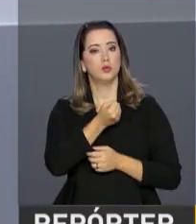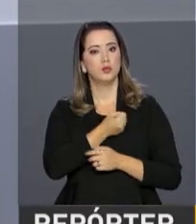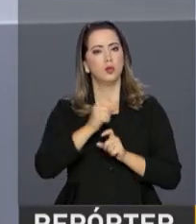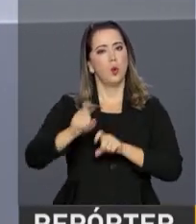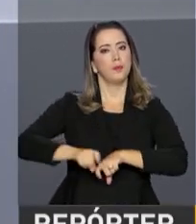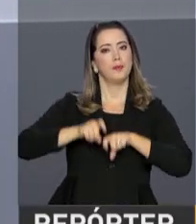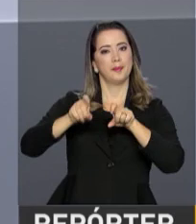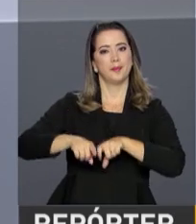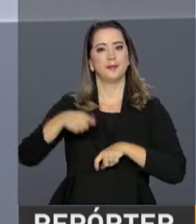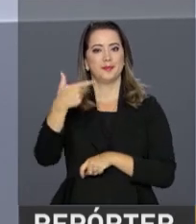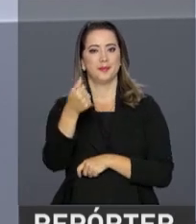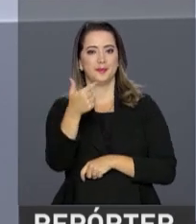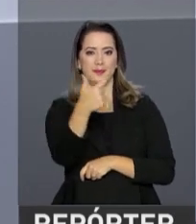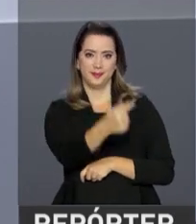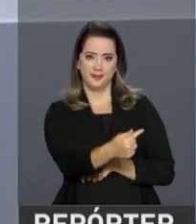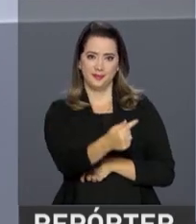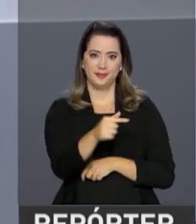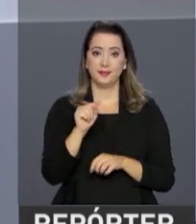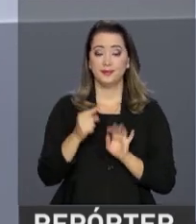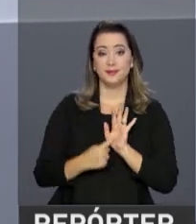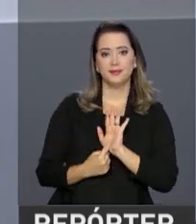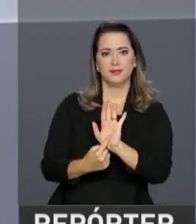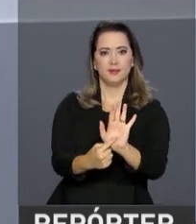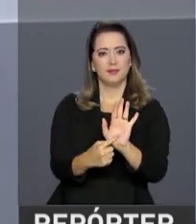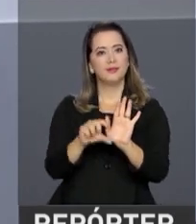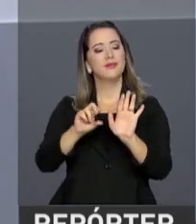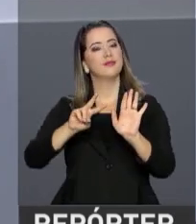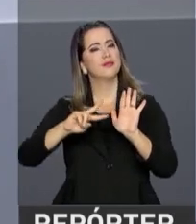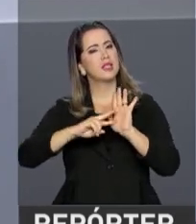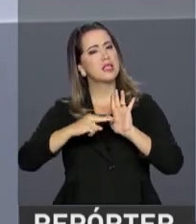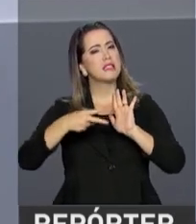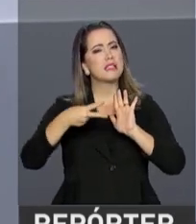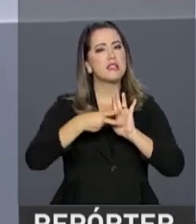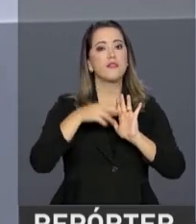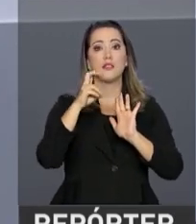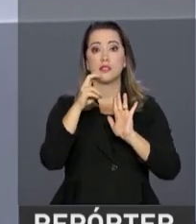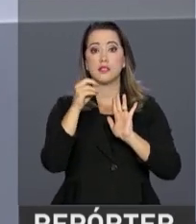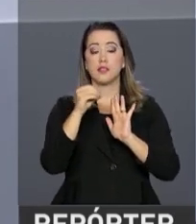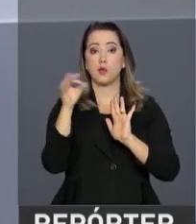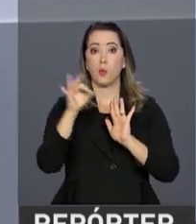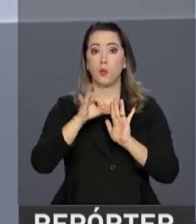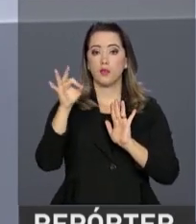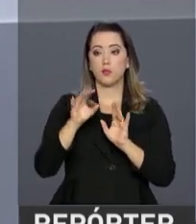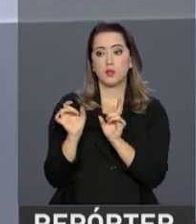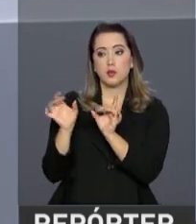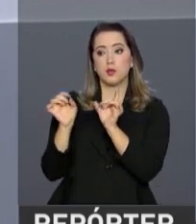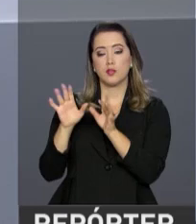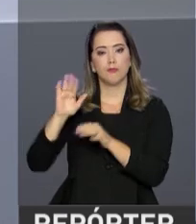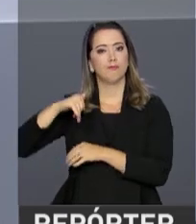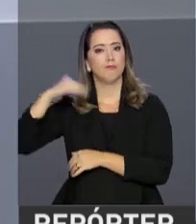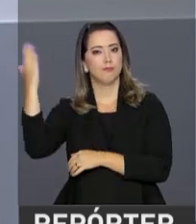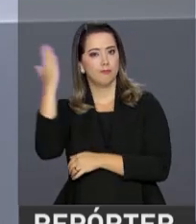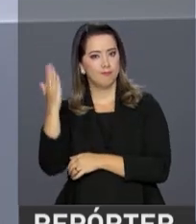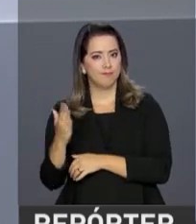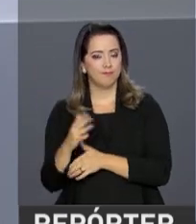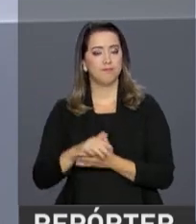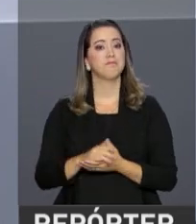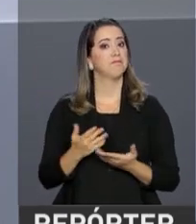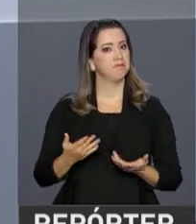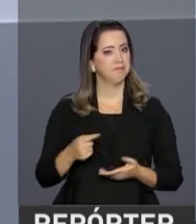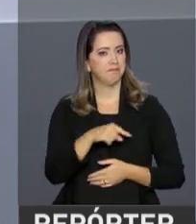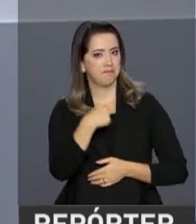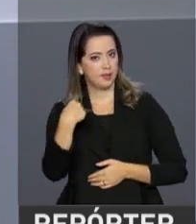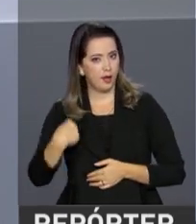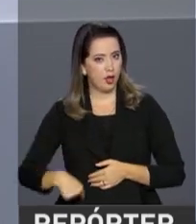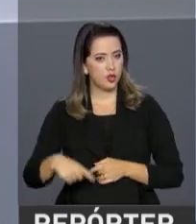os números do agronegócio em 2017 que representam quase 50% das das exportações brasileiras à china é o